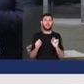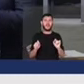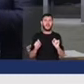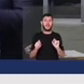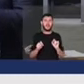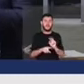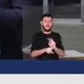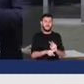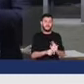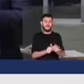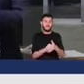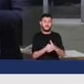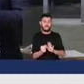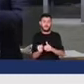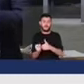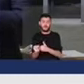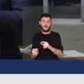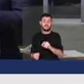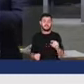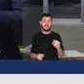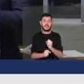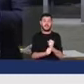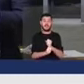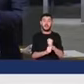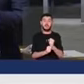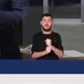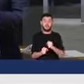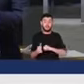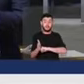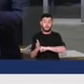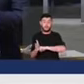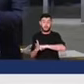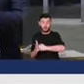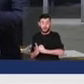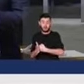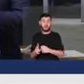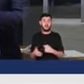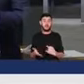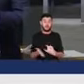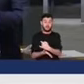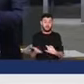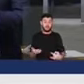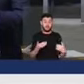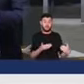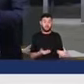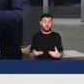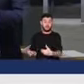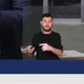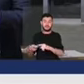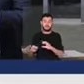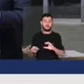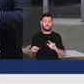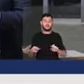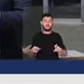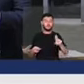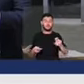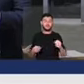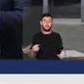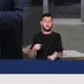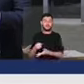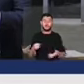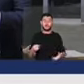conduta aonde os documentos trocados entre os ministérios e a CGU para